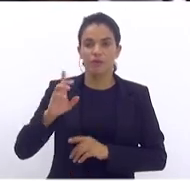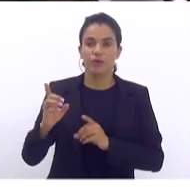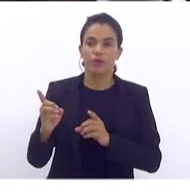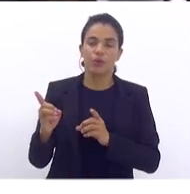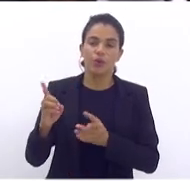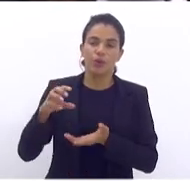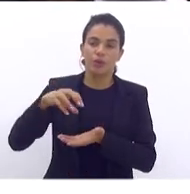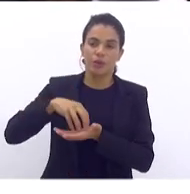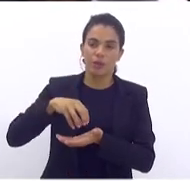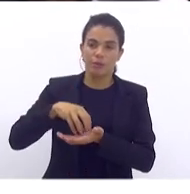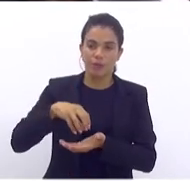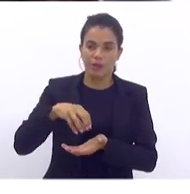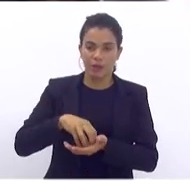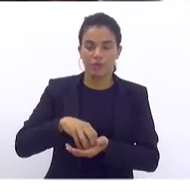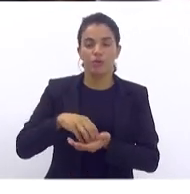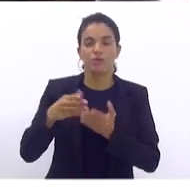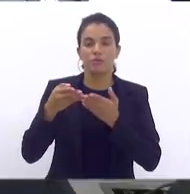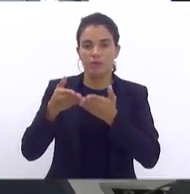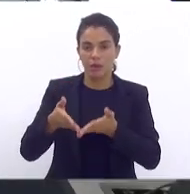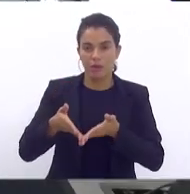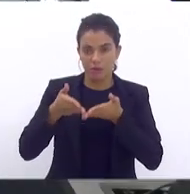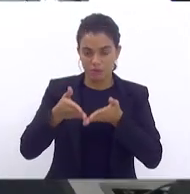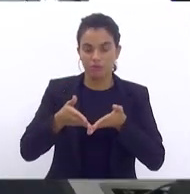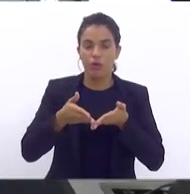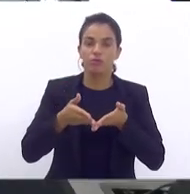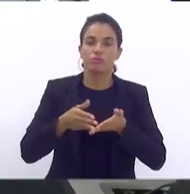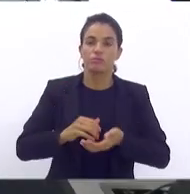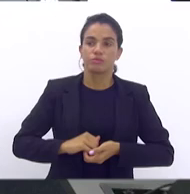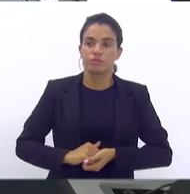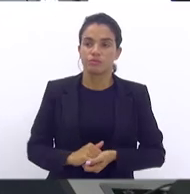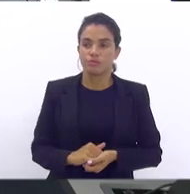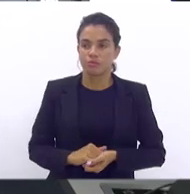de embarcações da Diretoria de Portos e Costas.